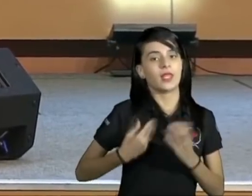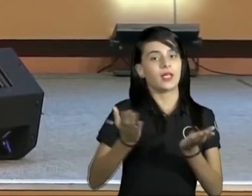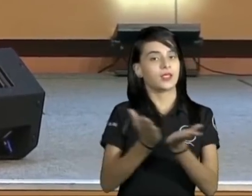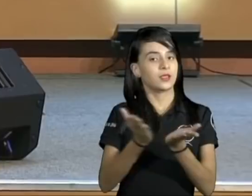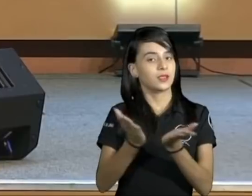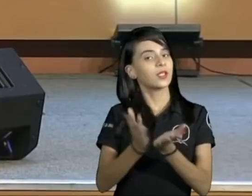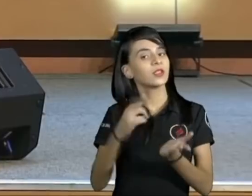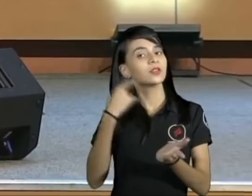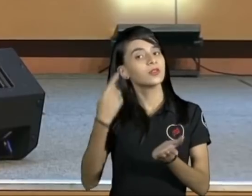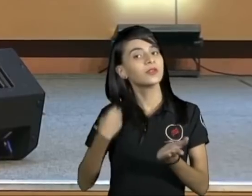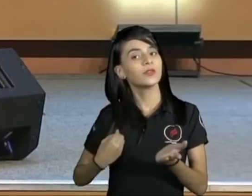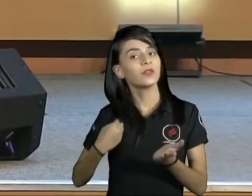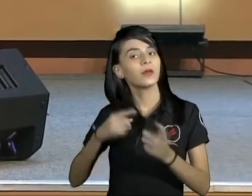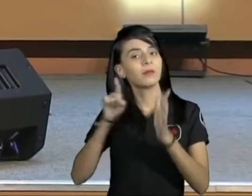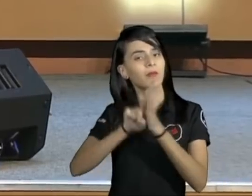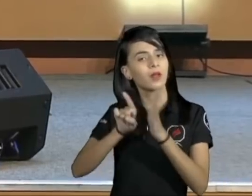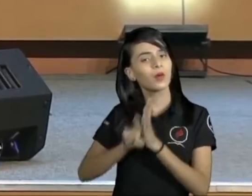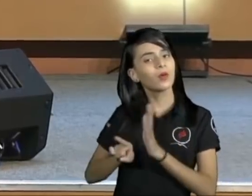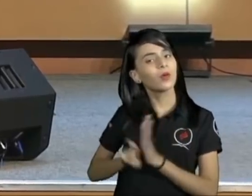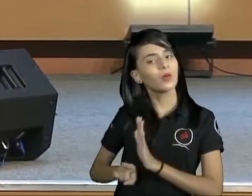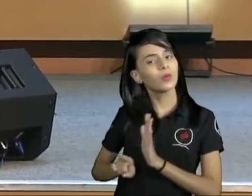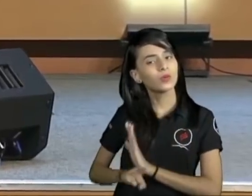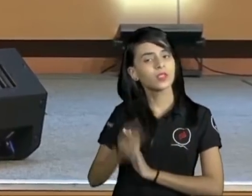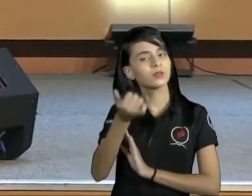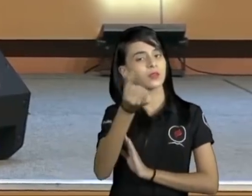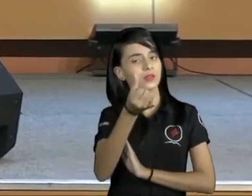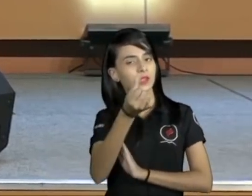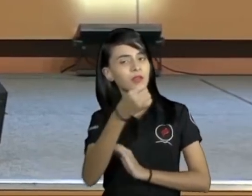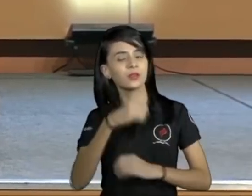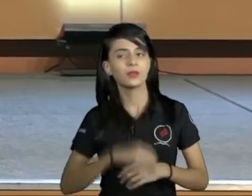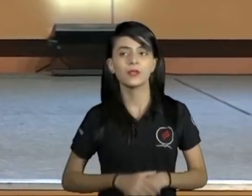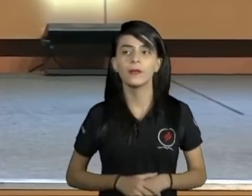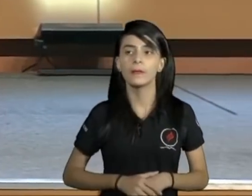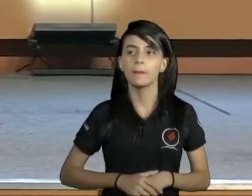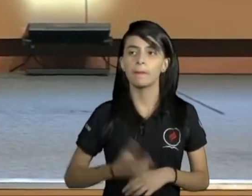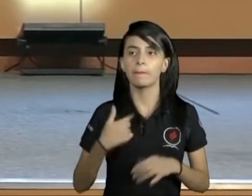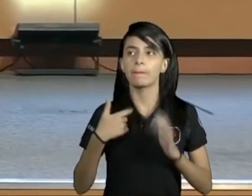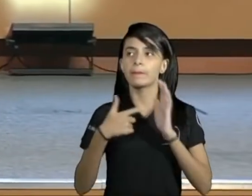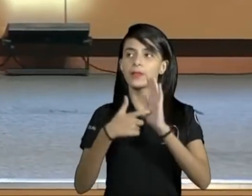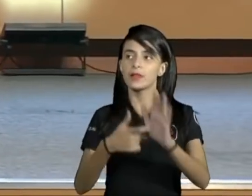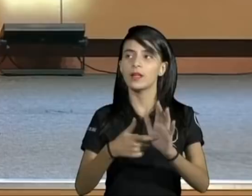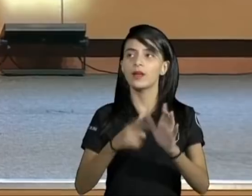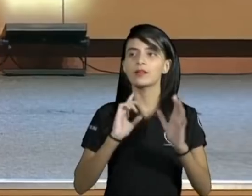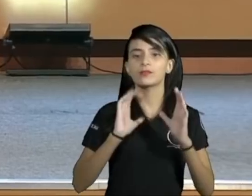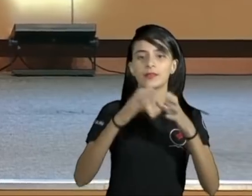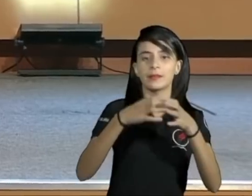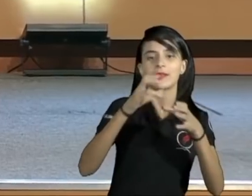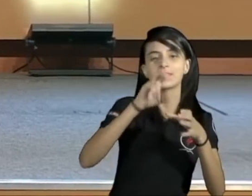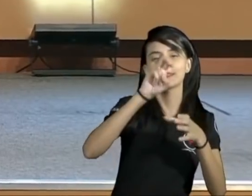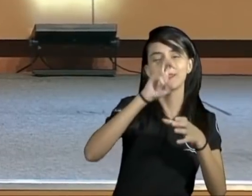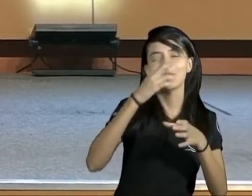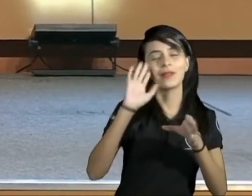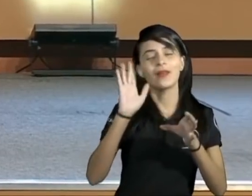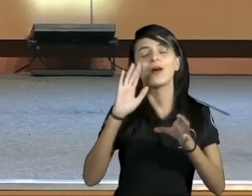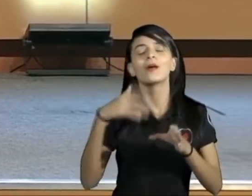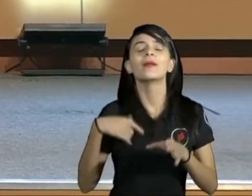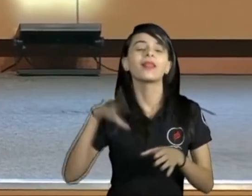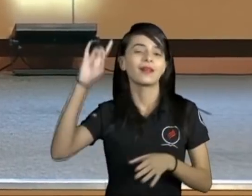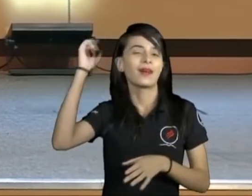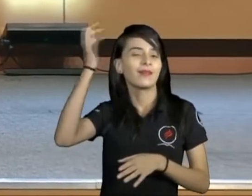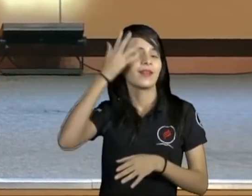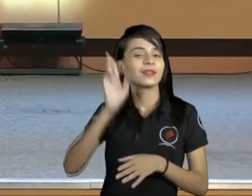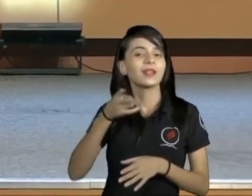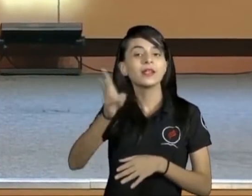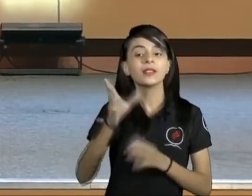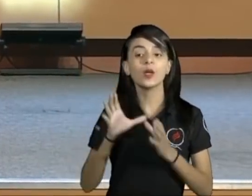o que estamos vivendo através dessas perguntas e eu vou mostrar não cinco deles sempre revela uma coisa a mais não é eu